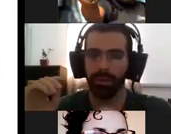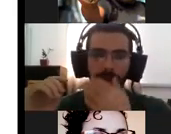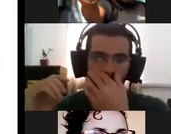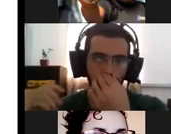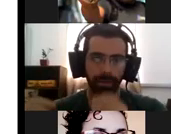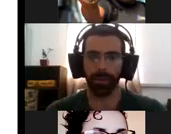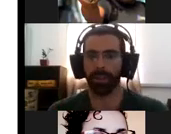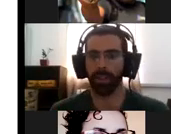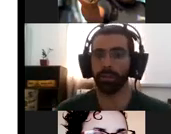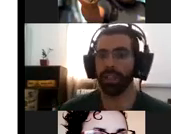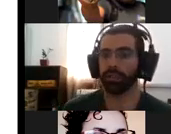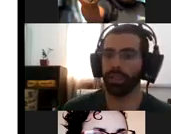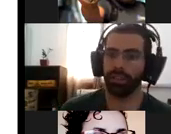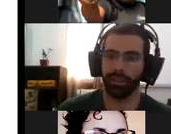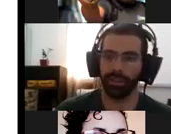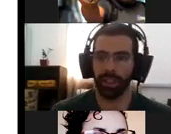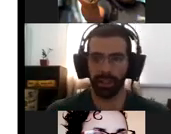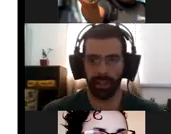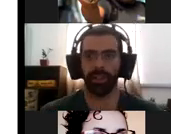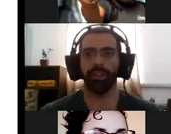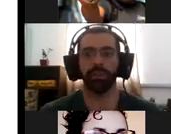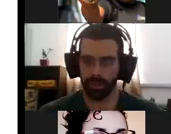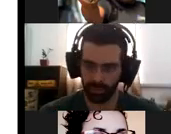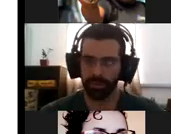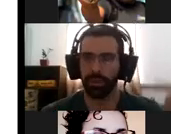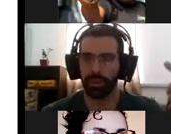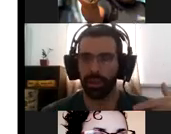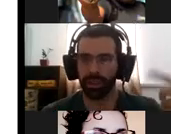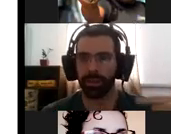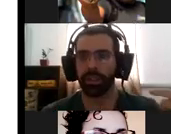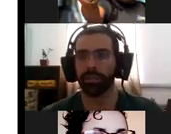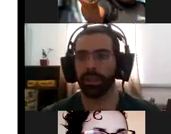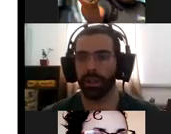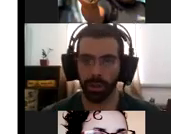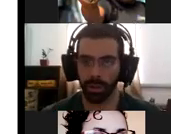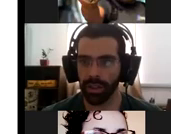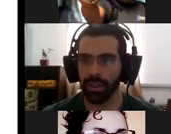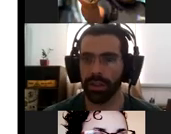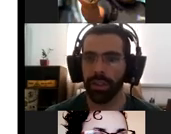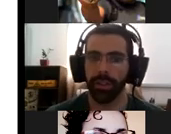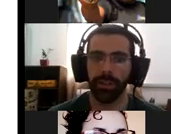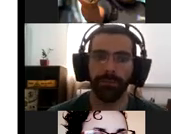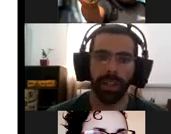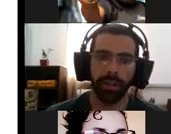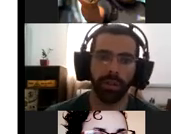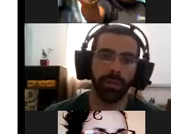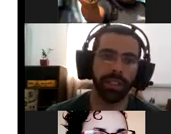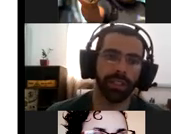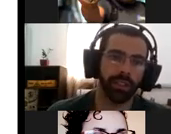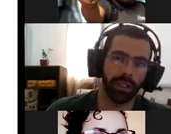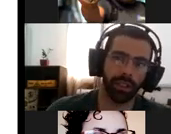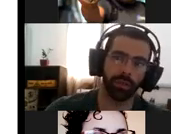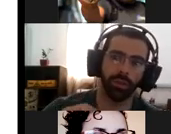seguindo. Em 2010, o que a gente tem é que a nossa capacidade computacional continua aumentando, né? E aí